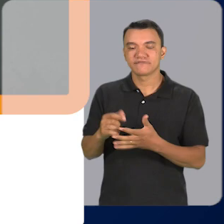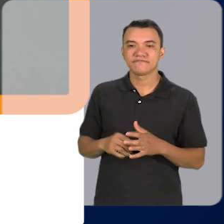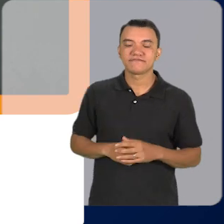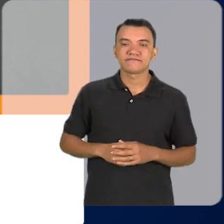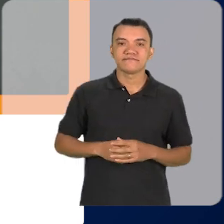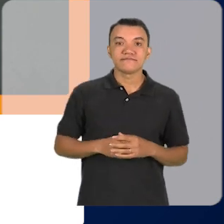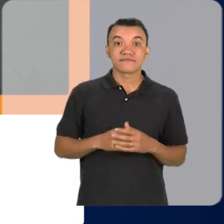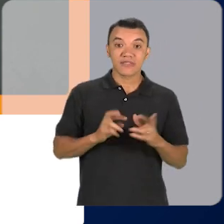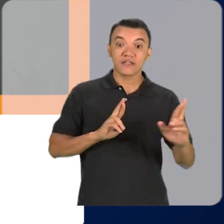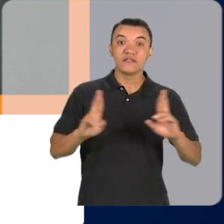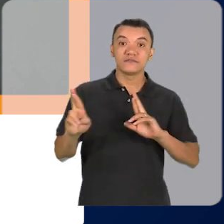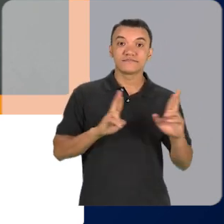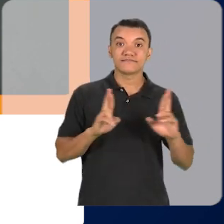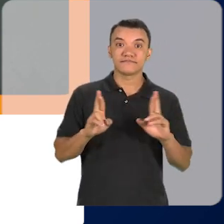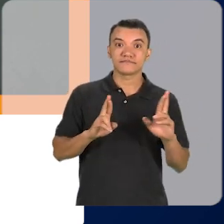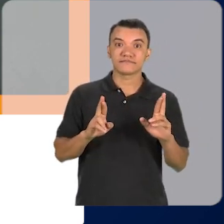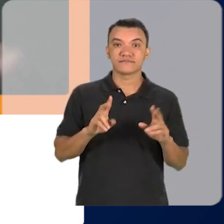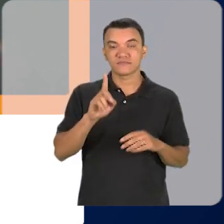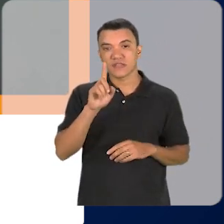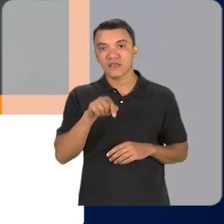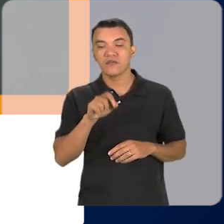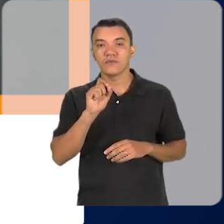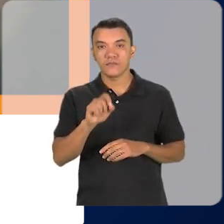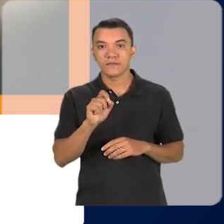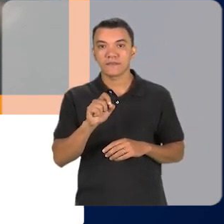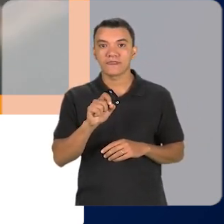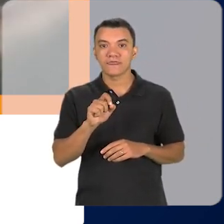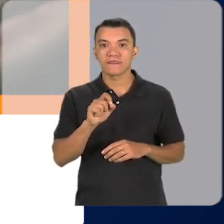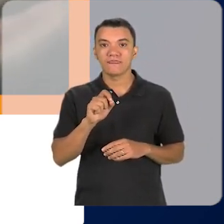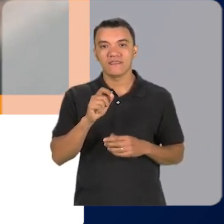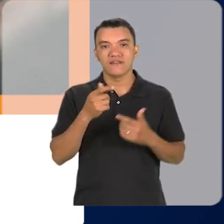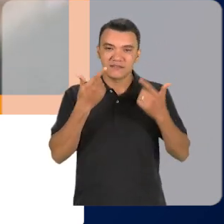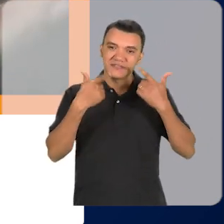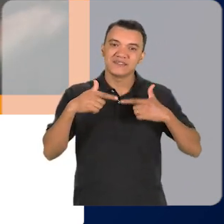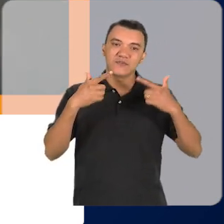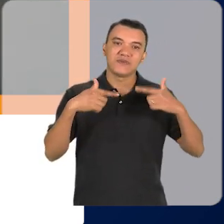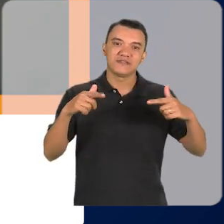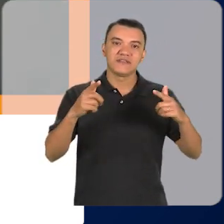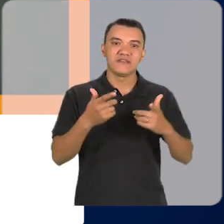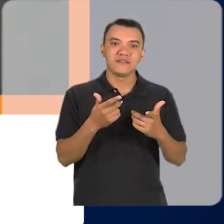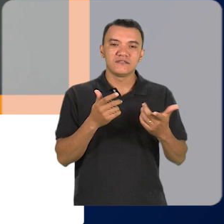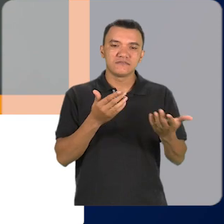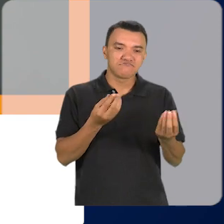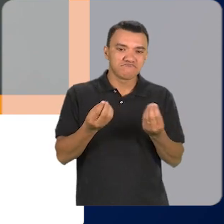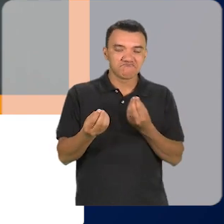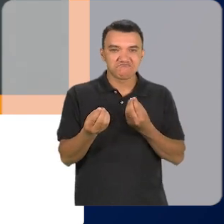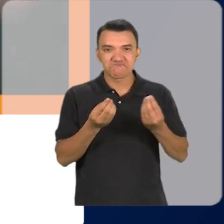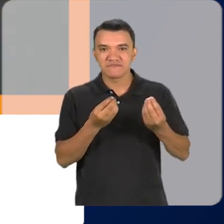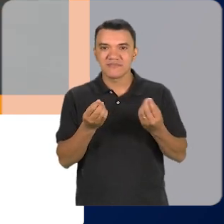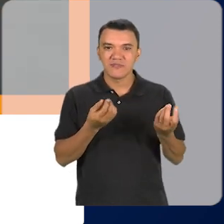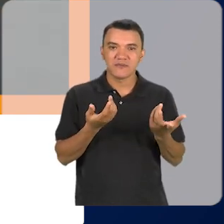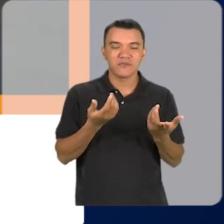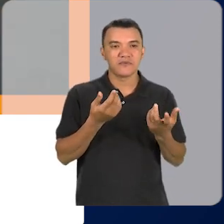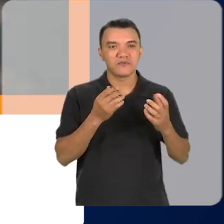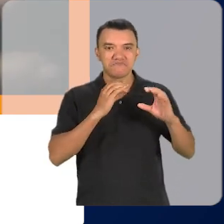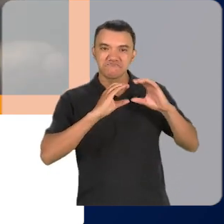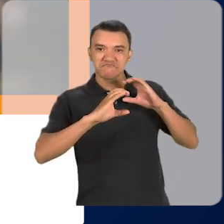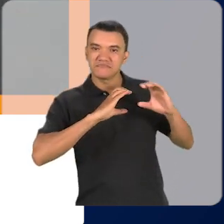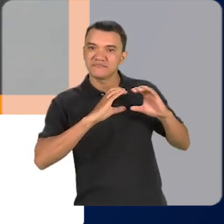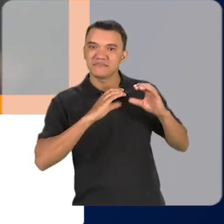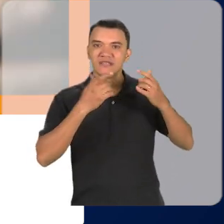qual é essa relação? A relação vai ser justamente a linguagem, a forma como essa pessoa